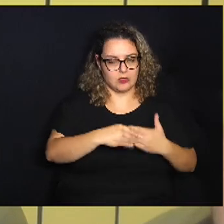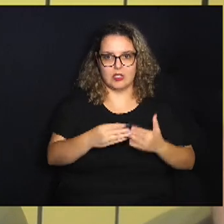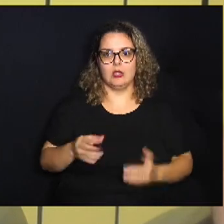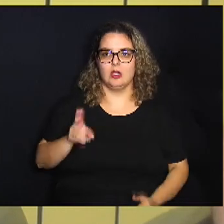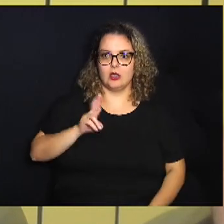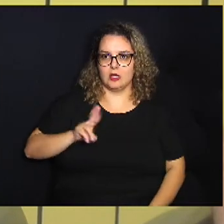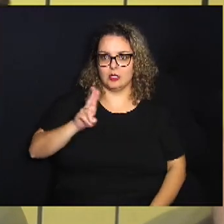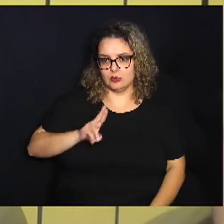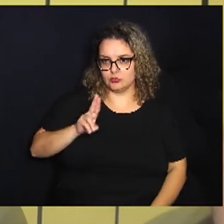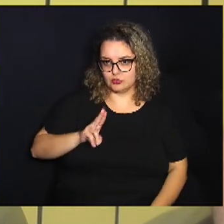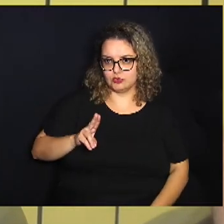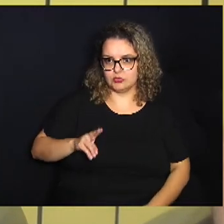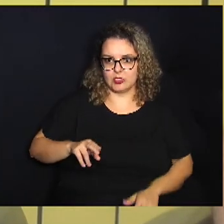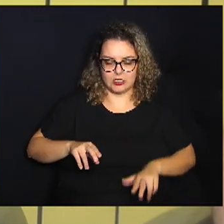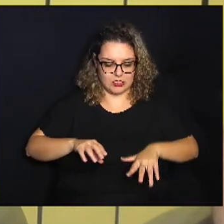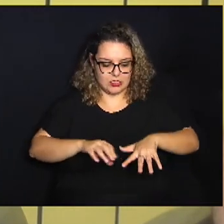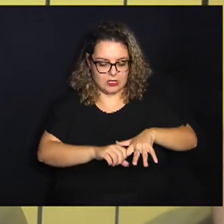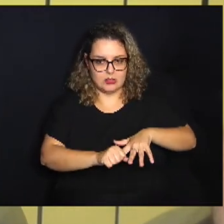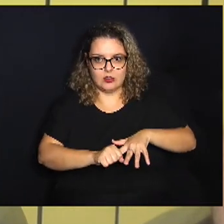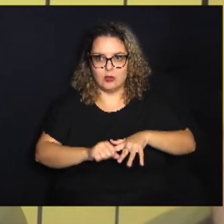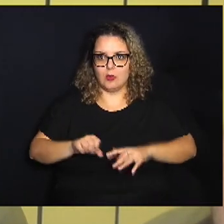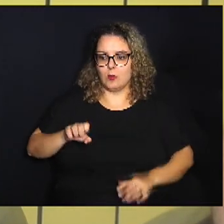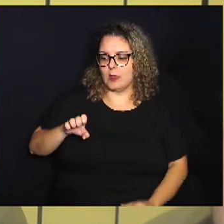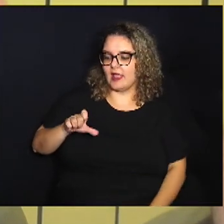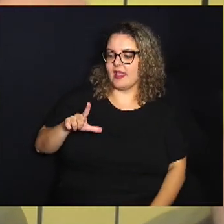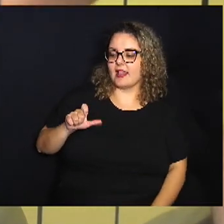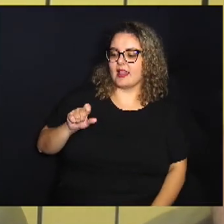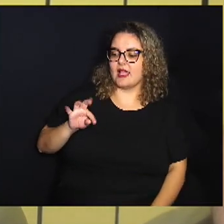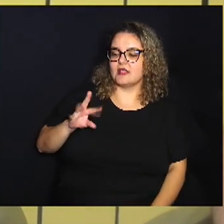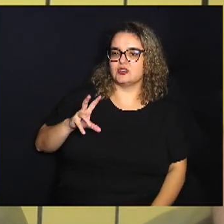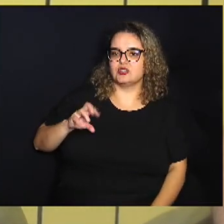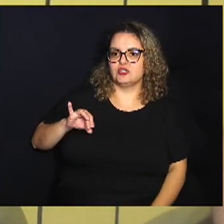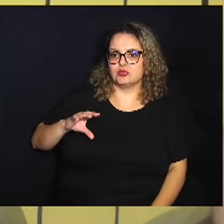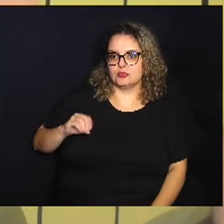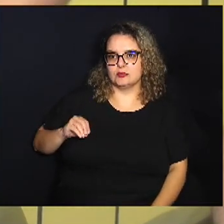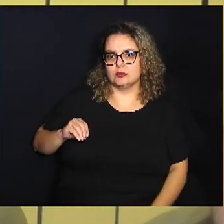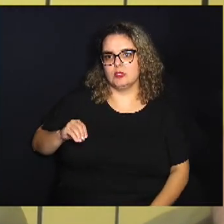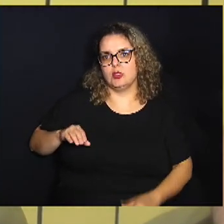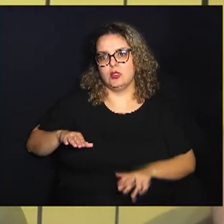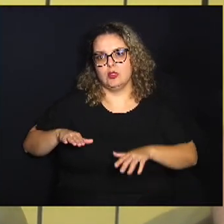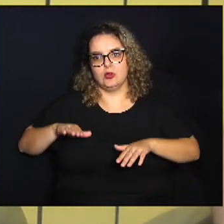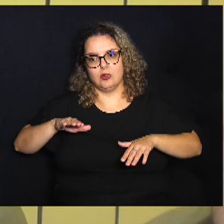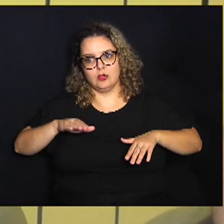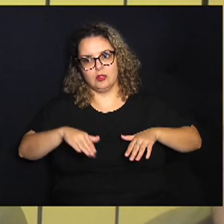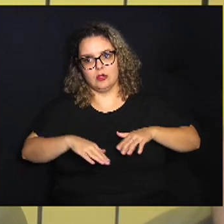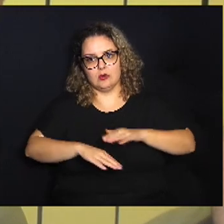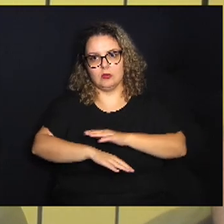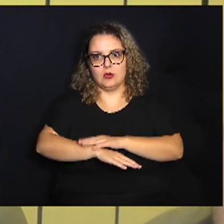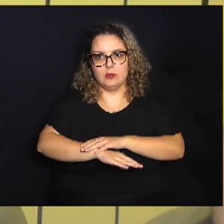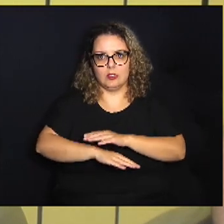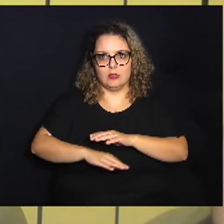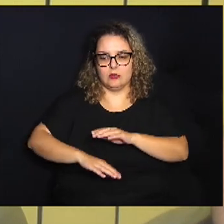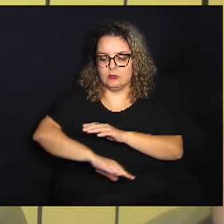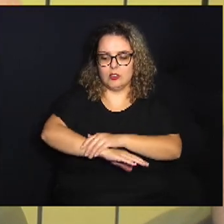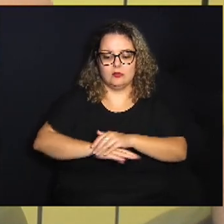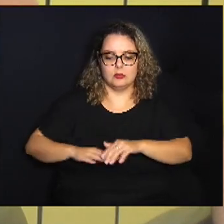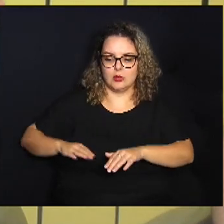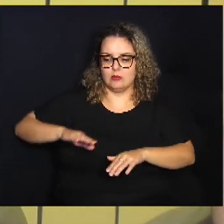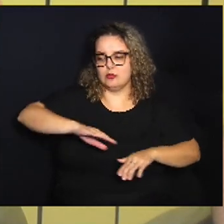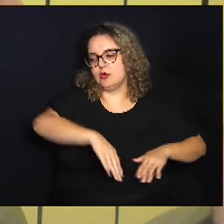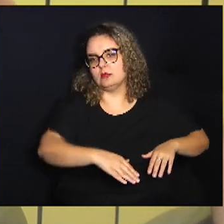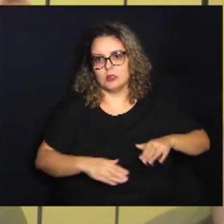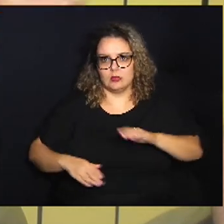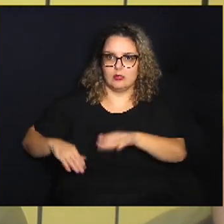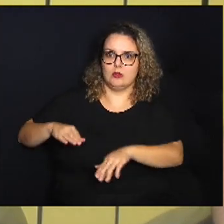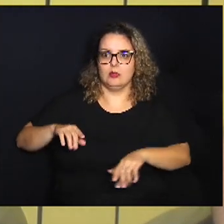elástico na perna para não deixar escapar, né? Porque, e aí a pessoa se combina de ir tocando no braço, ou ela vai